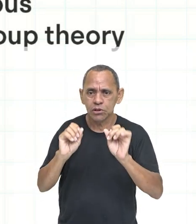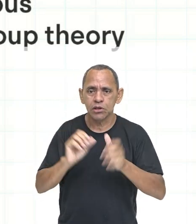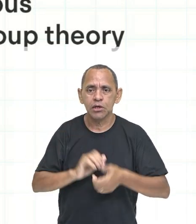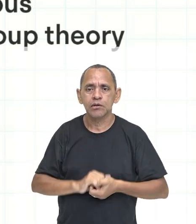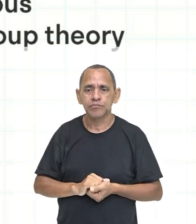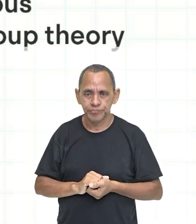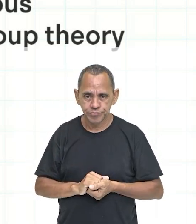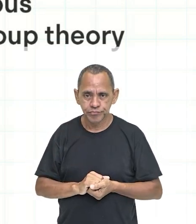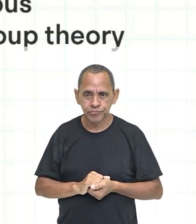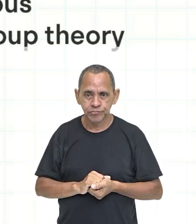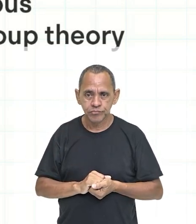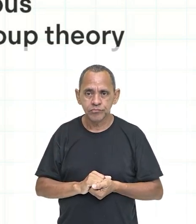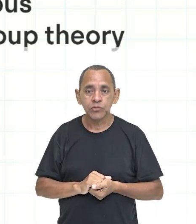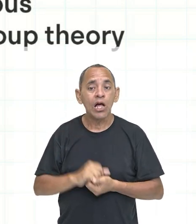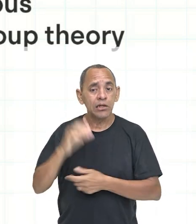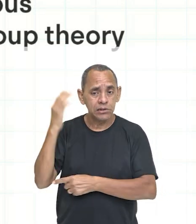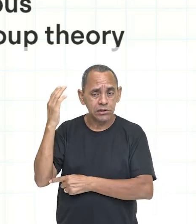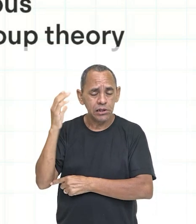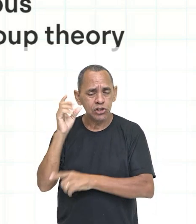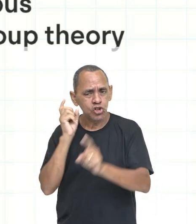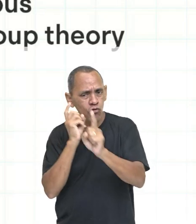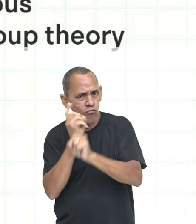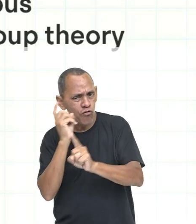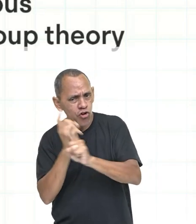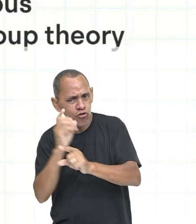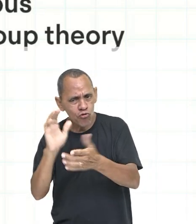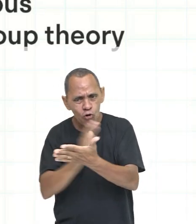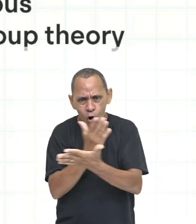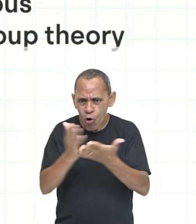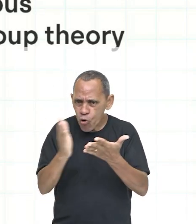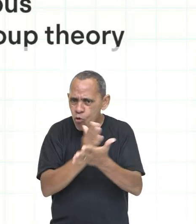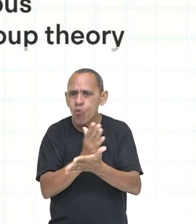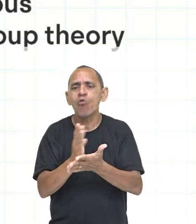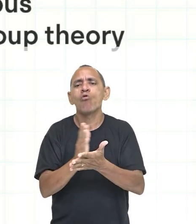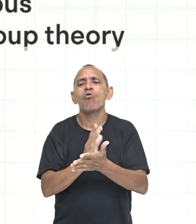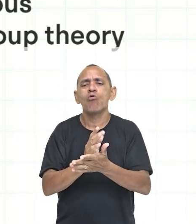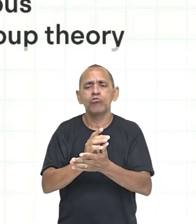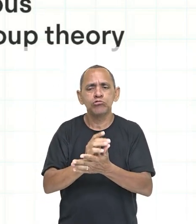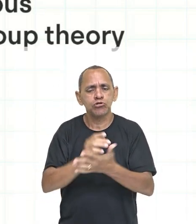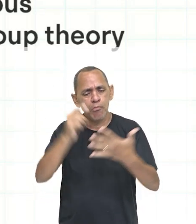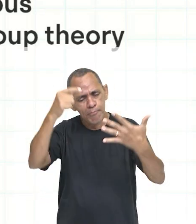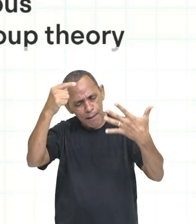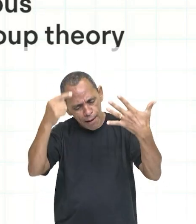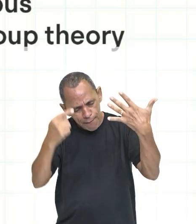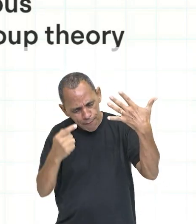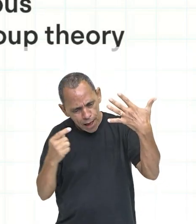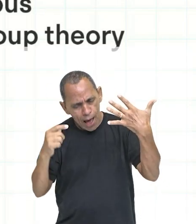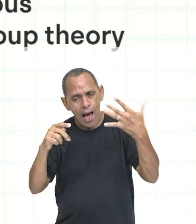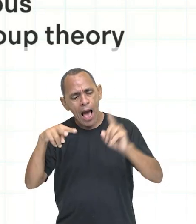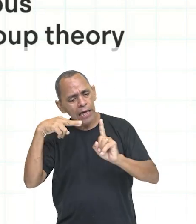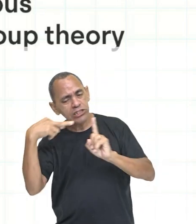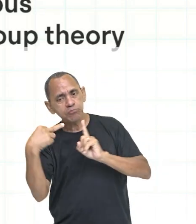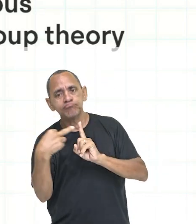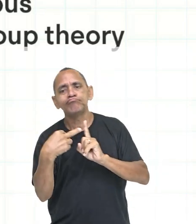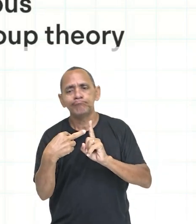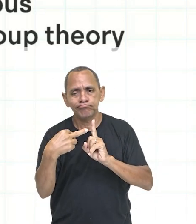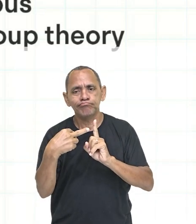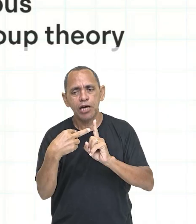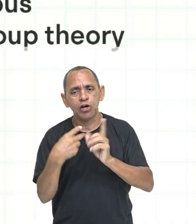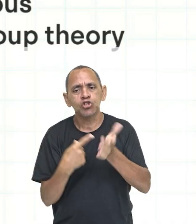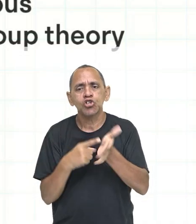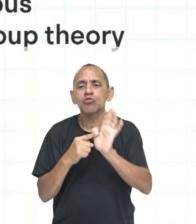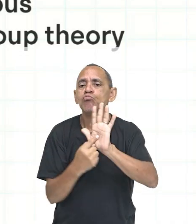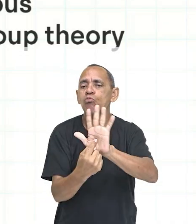a gente consegue identificar, né, já se sabe alguns pontos ali que indicam a origem da vida, mas ele não é